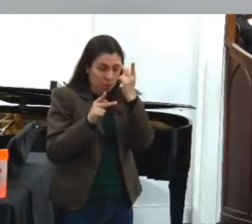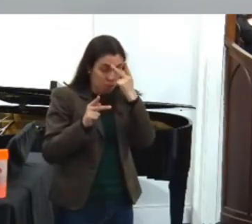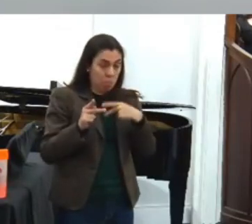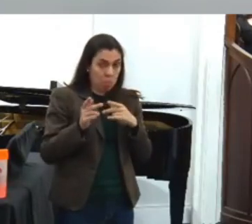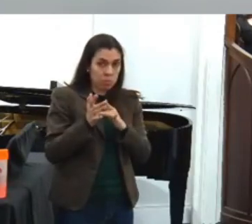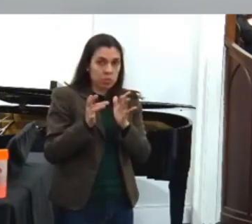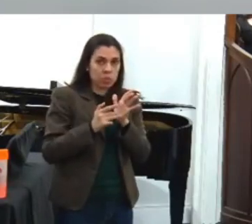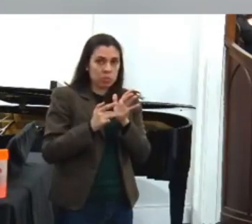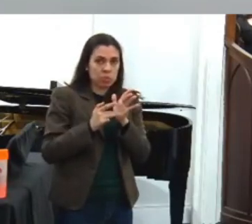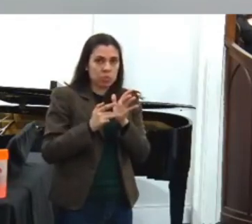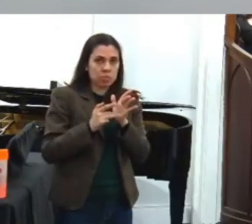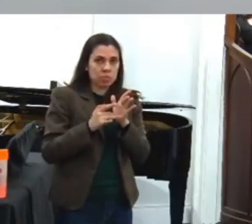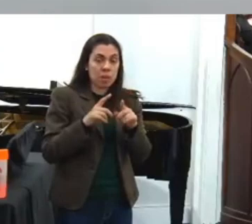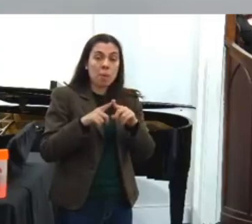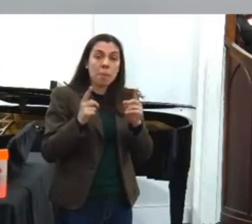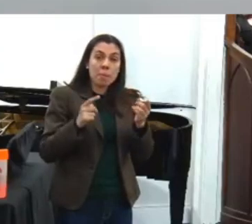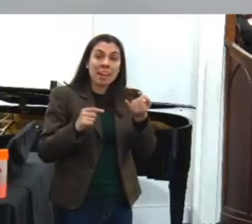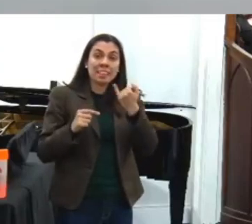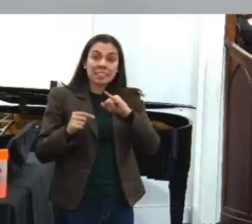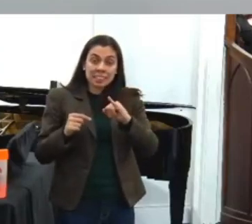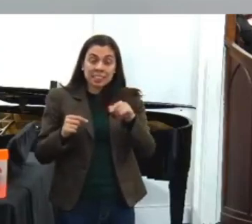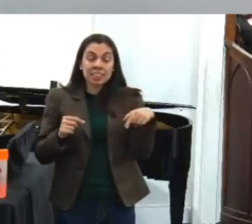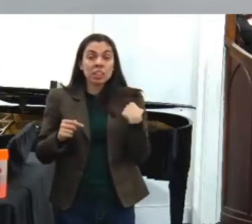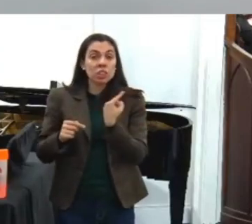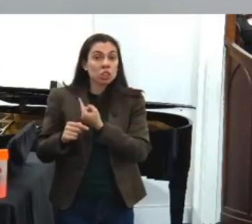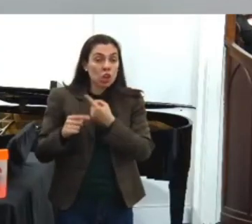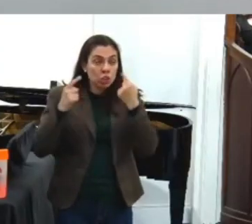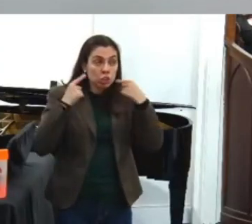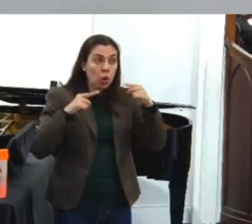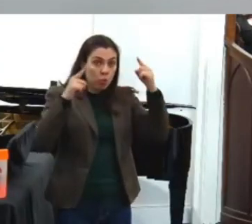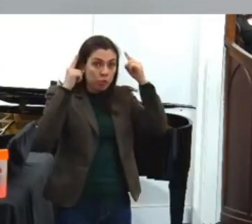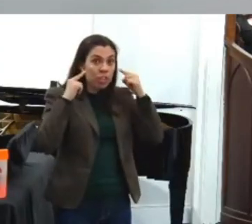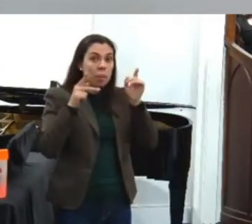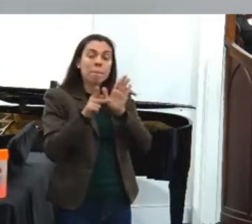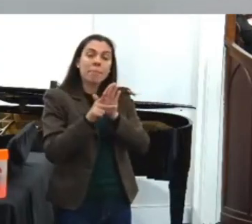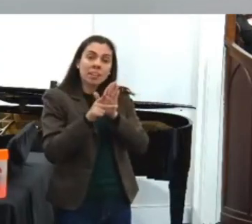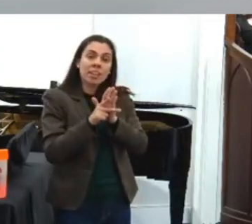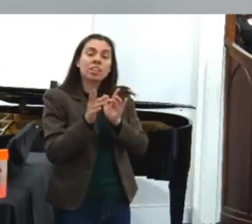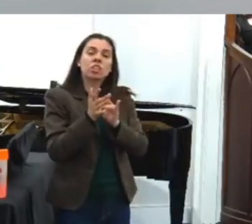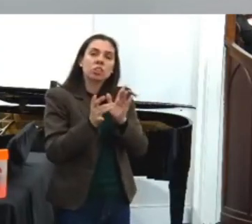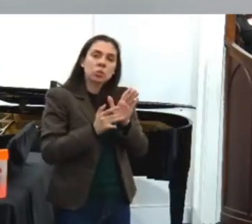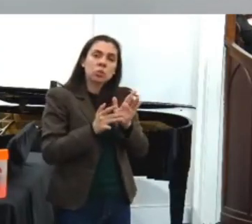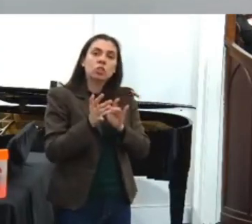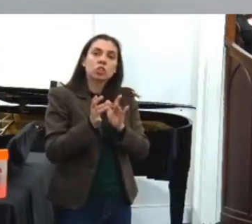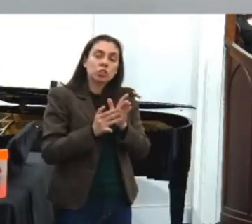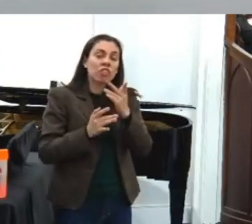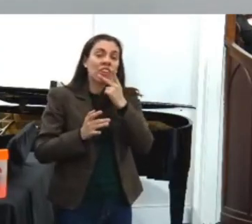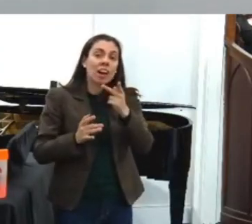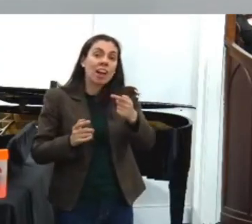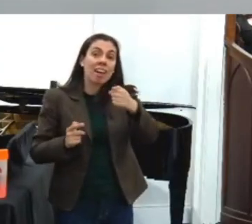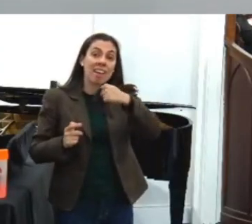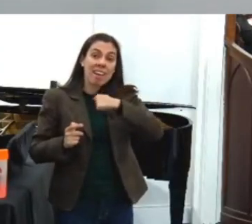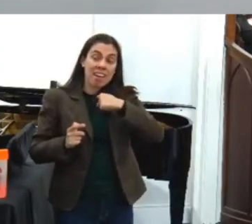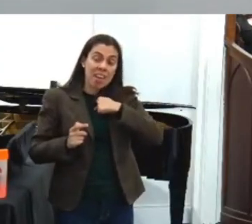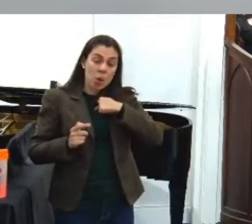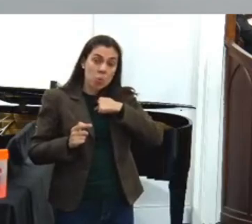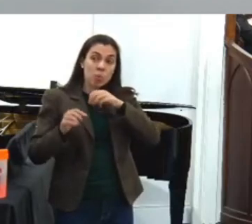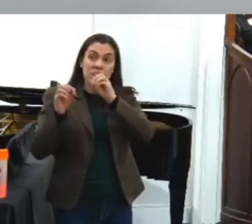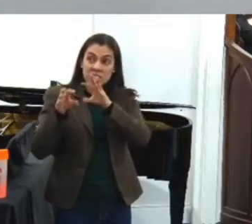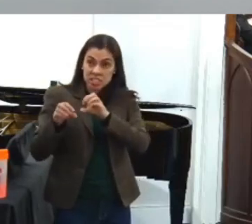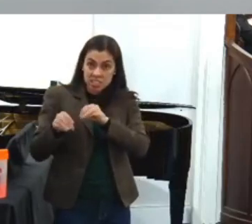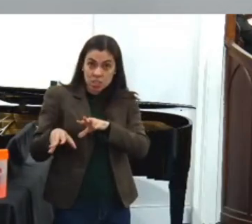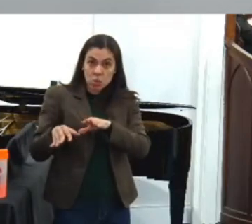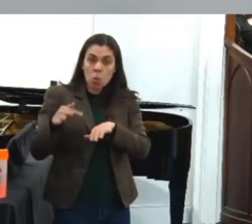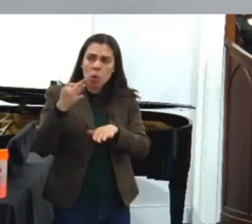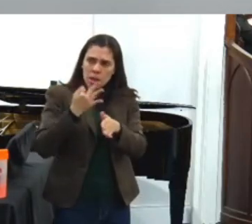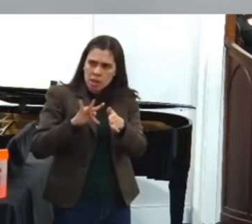enfática: eu repreendo a todos o quanto amo, eu disciplino